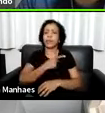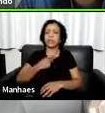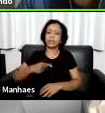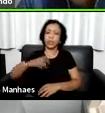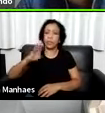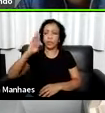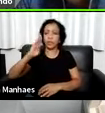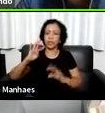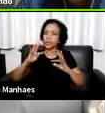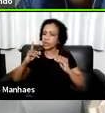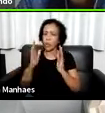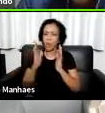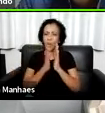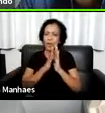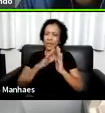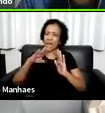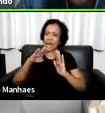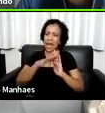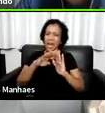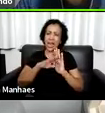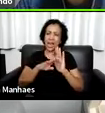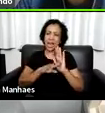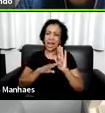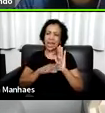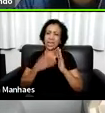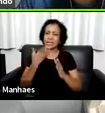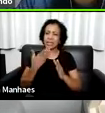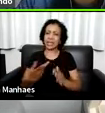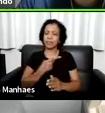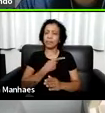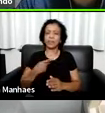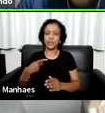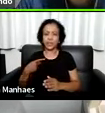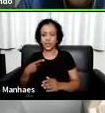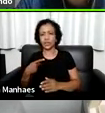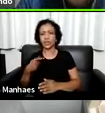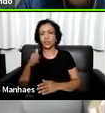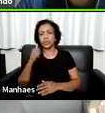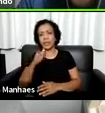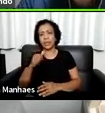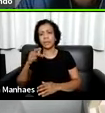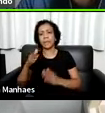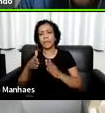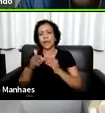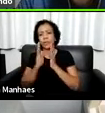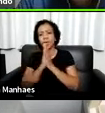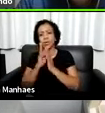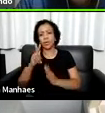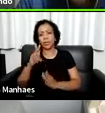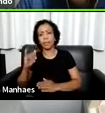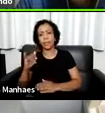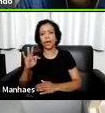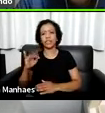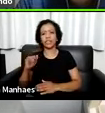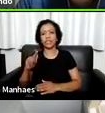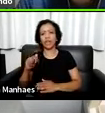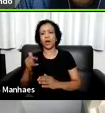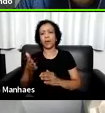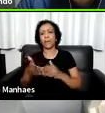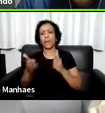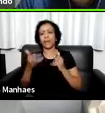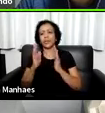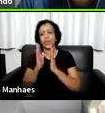todos esses pedidos, e nós temos aqui pedidos da Rosimeire, pede oração pelo seu pai, o Tiago Vieira, oração pelos pastores que